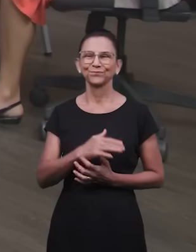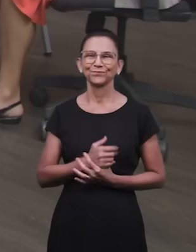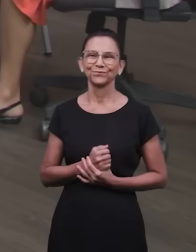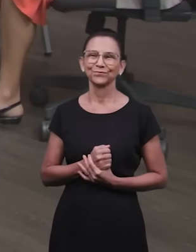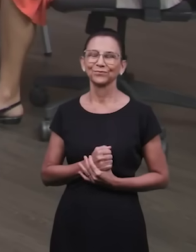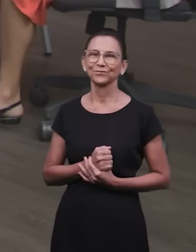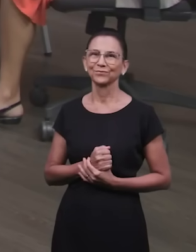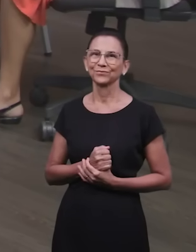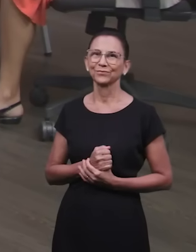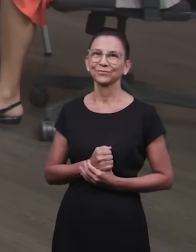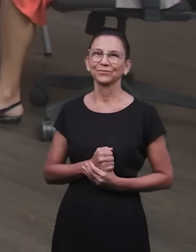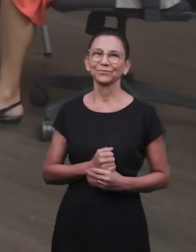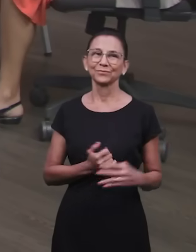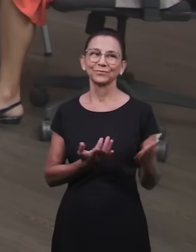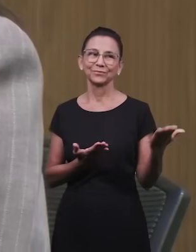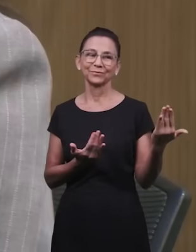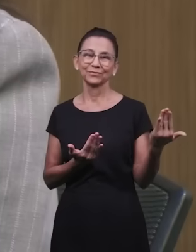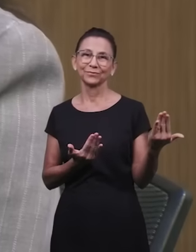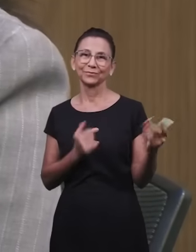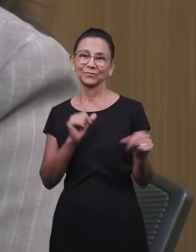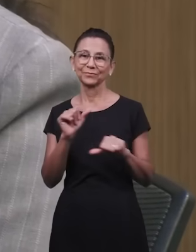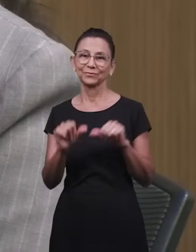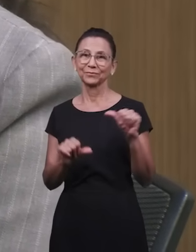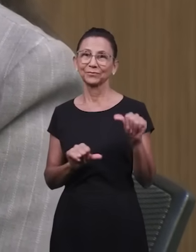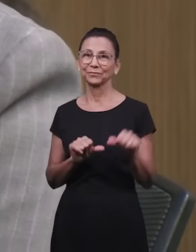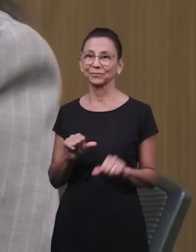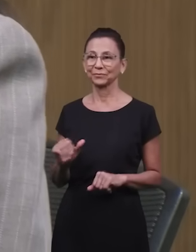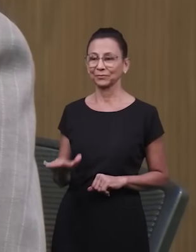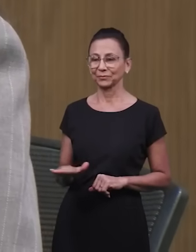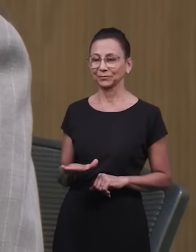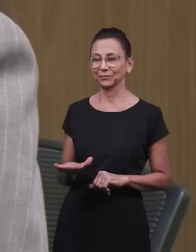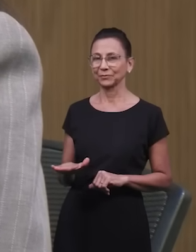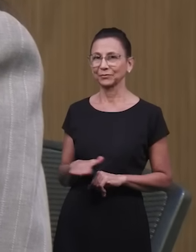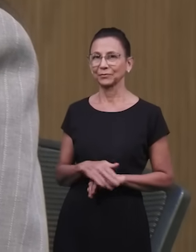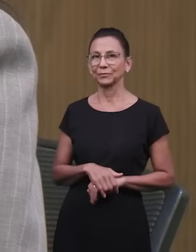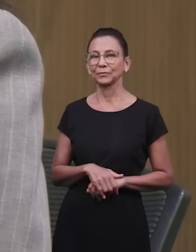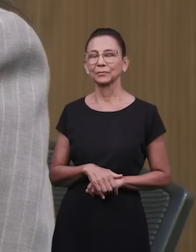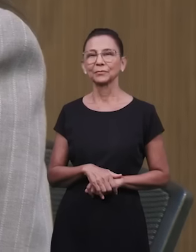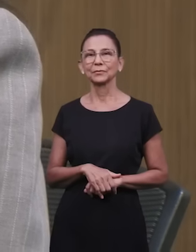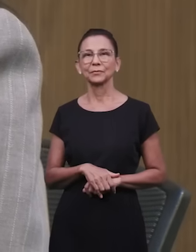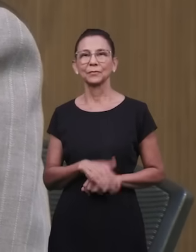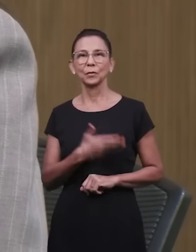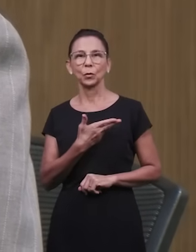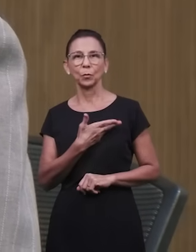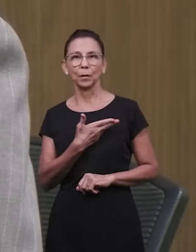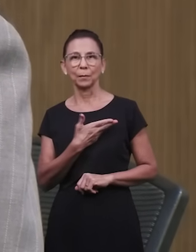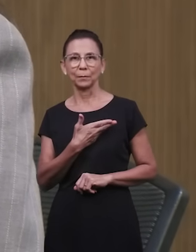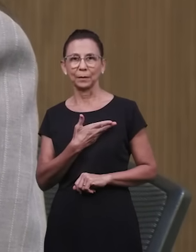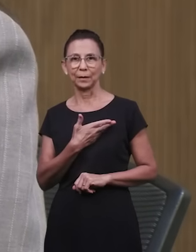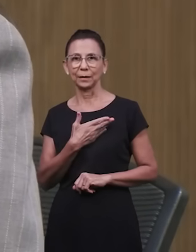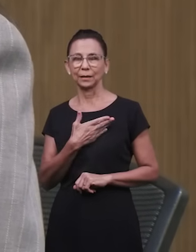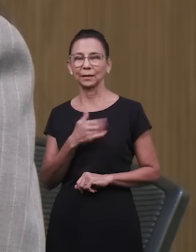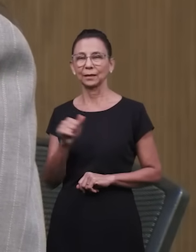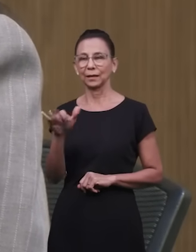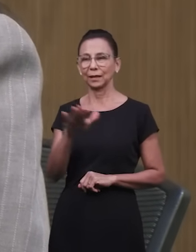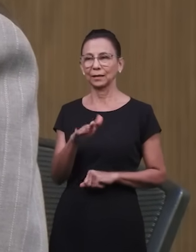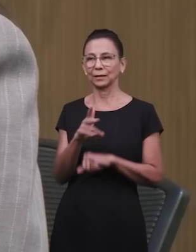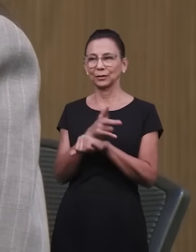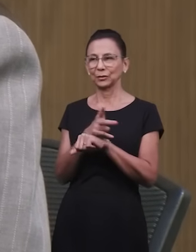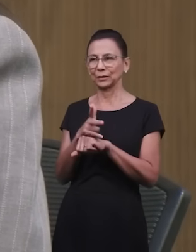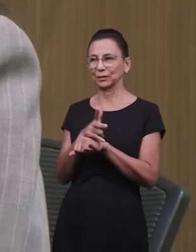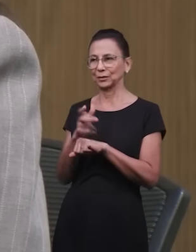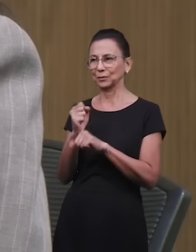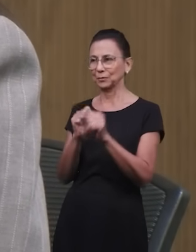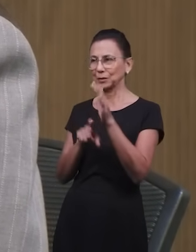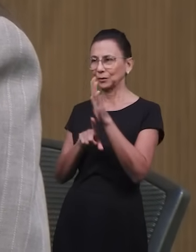vamos lá, segue aí. Agora, pastor, a gente vai mudar um pouquinho de jovem para criança, né? Então, outra colega sua de profissão, a Fernanda, está